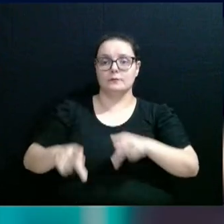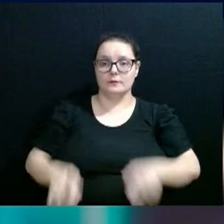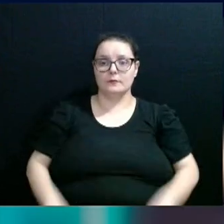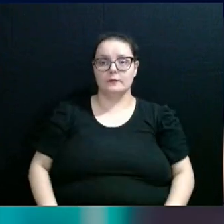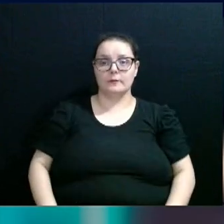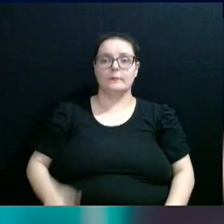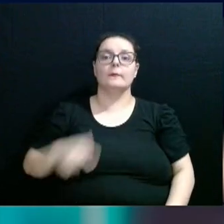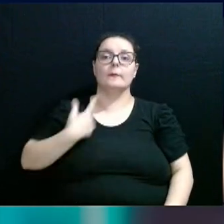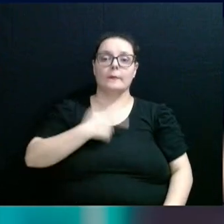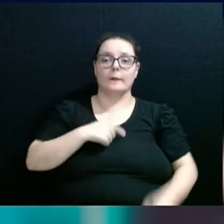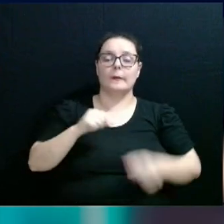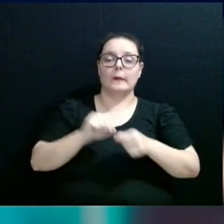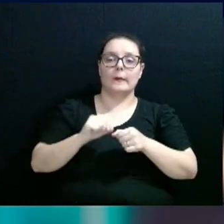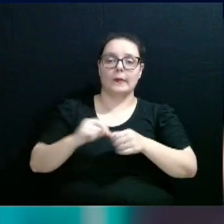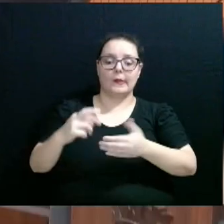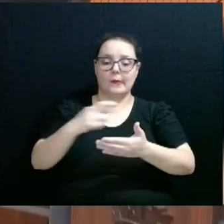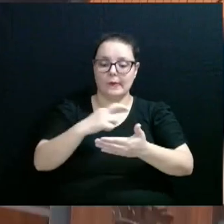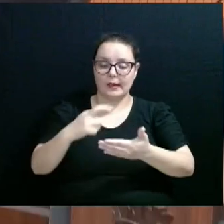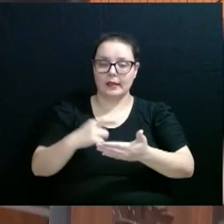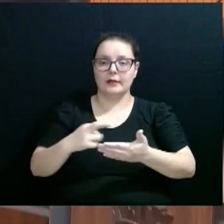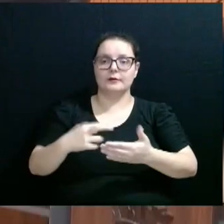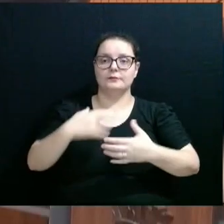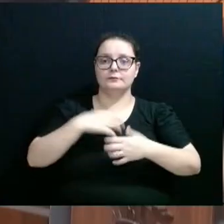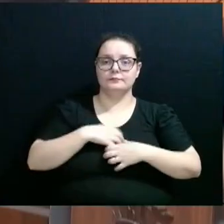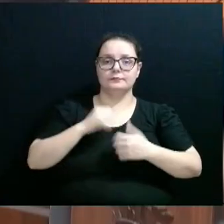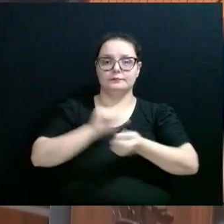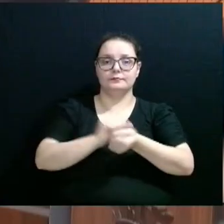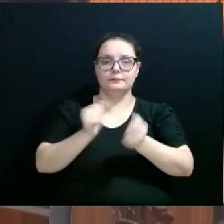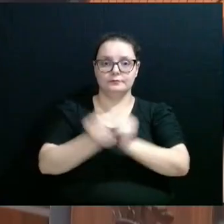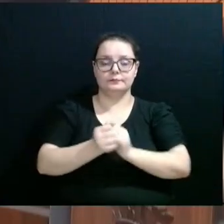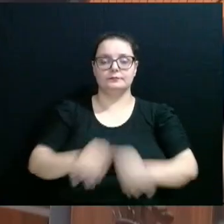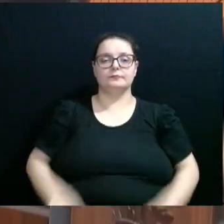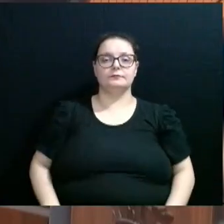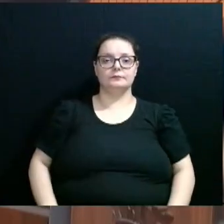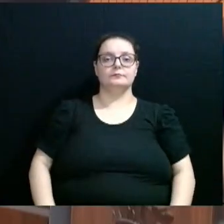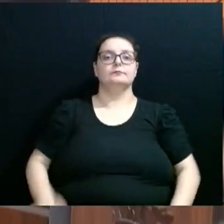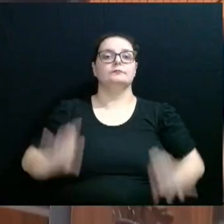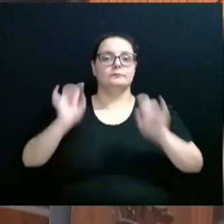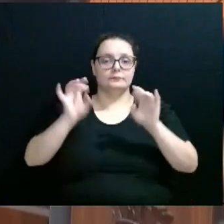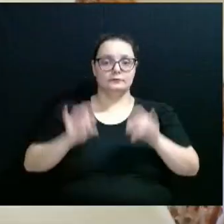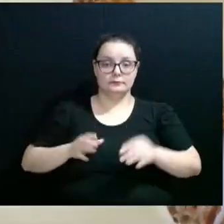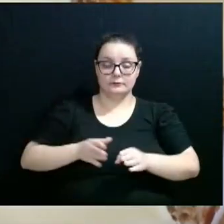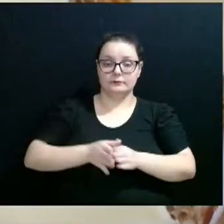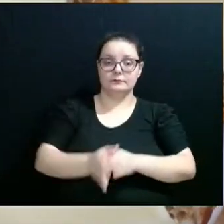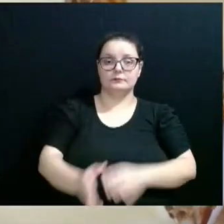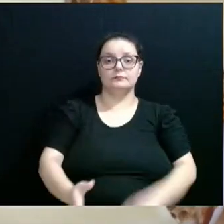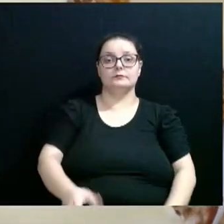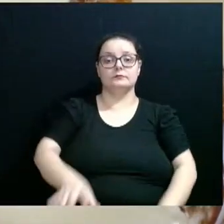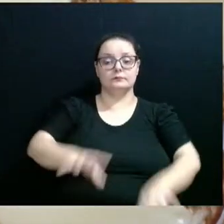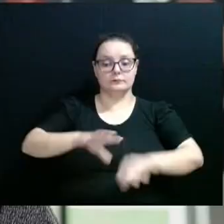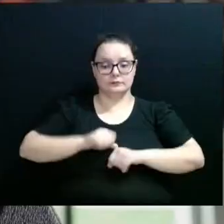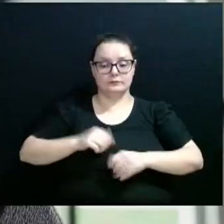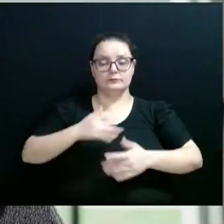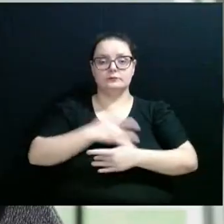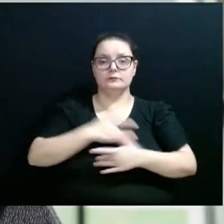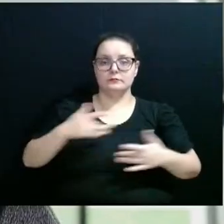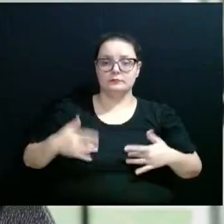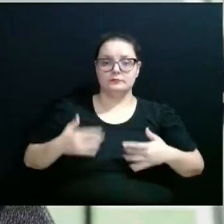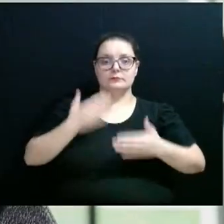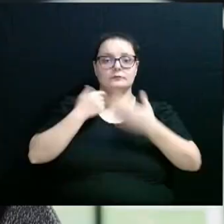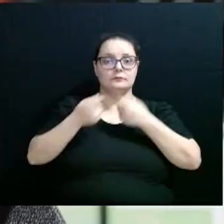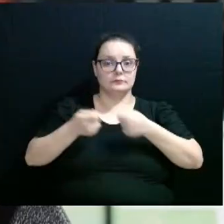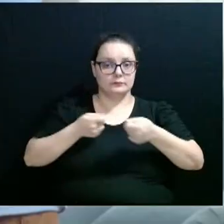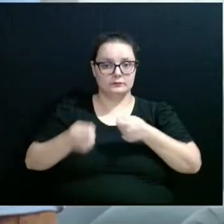o rastreamento de forma adequada. Os especialistas recomendam adotar hábitos saudáveis como dieta balanceada e